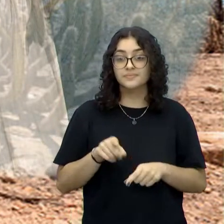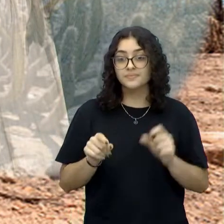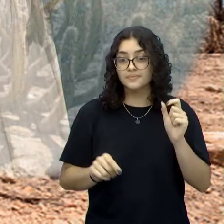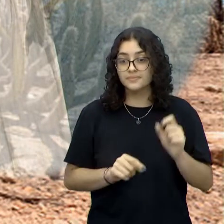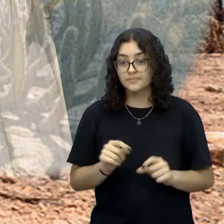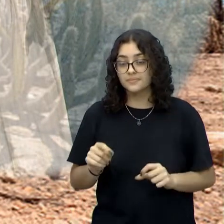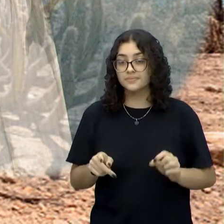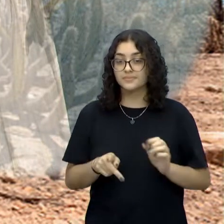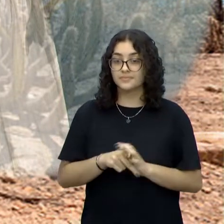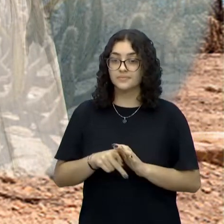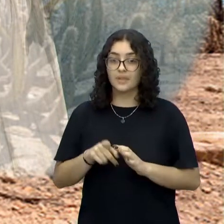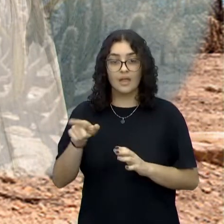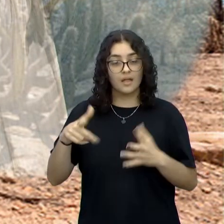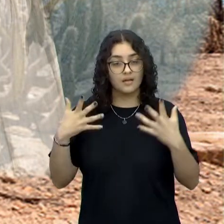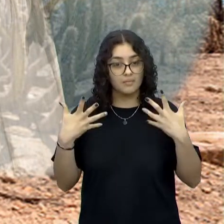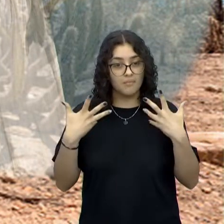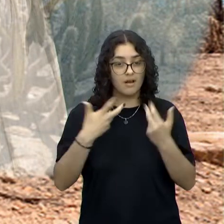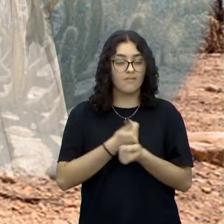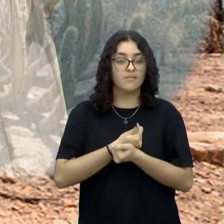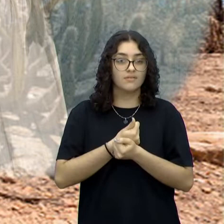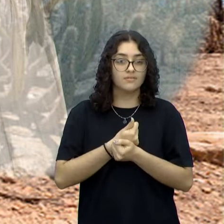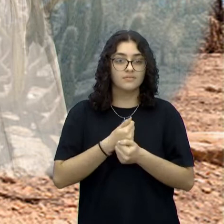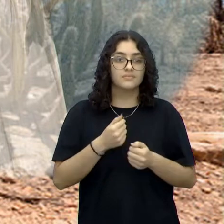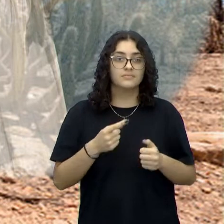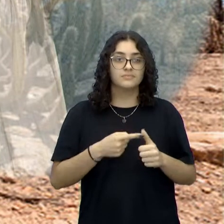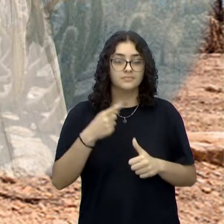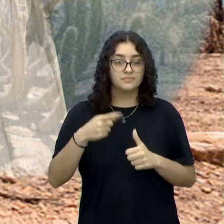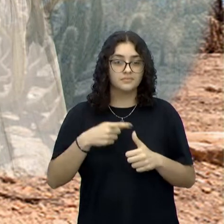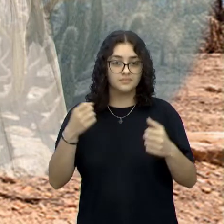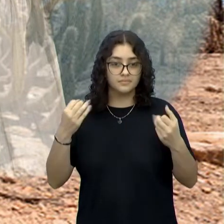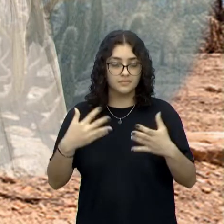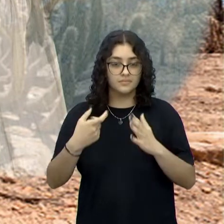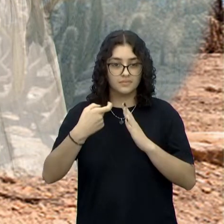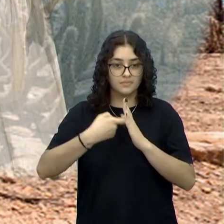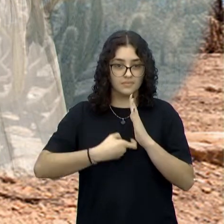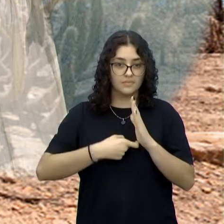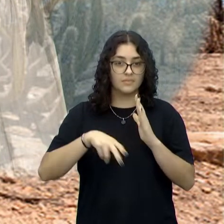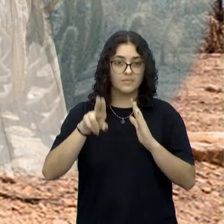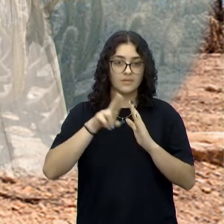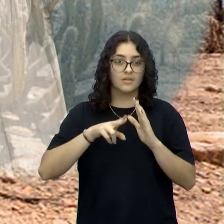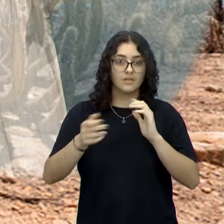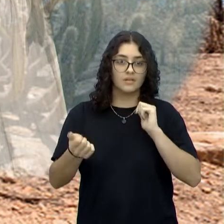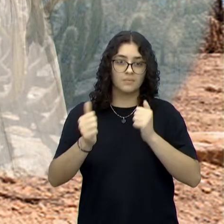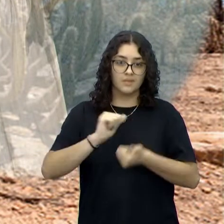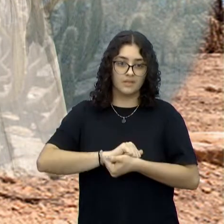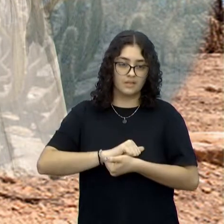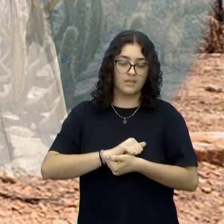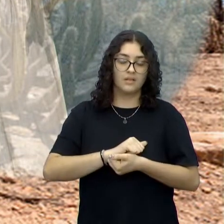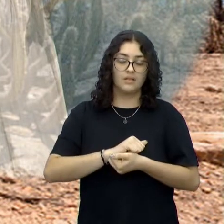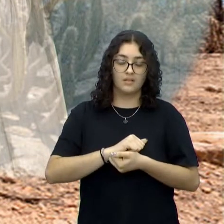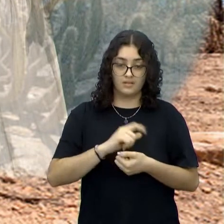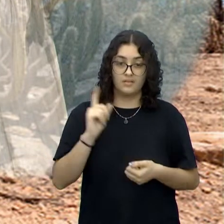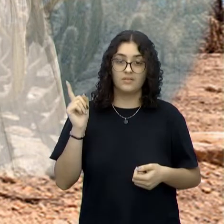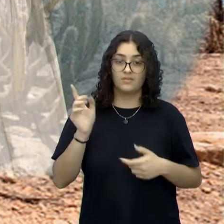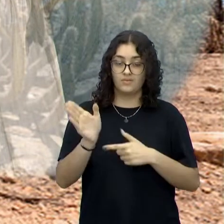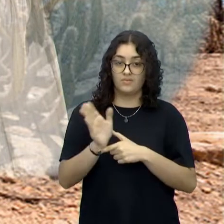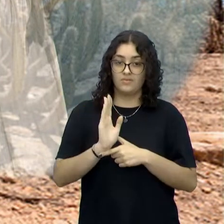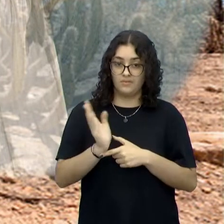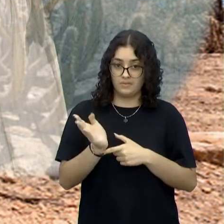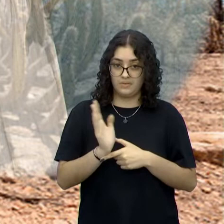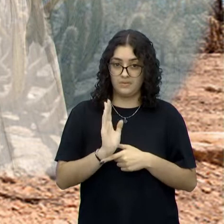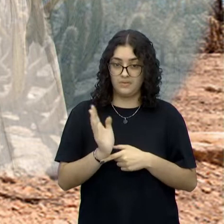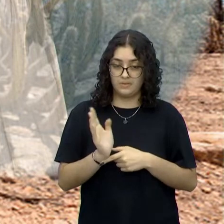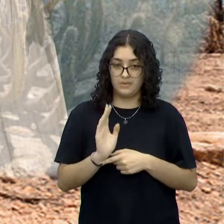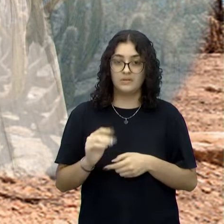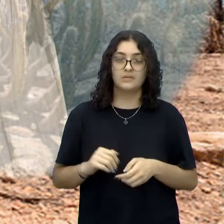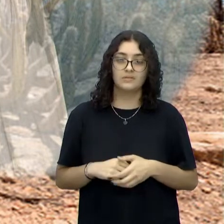que o elenco é maravilhoso, né? Primeiro eu falei sobre os textos que foram usados para adaptar a obra, né? Então, entre eles Os Sertões, de